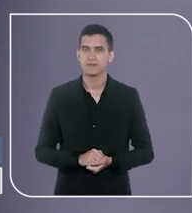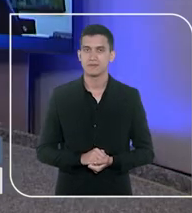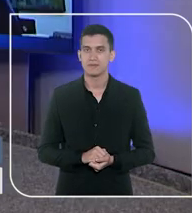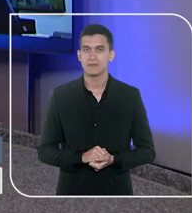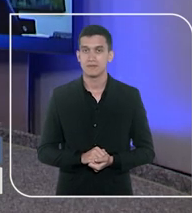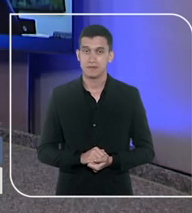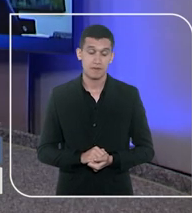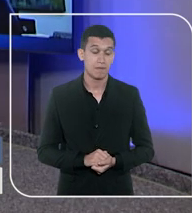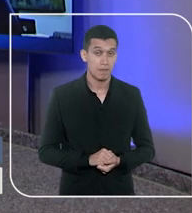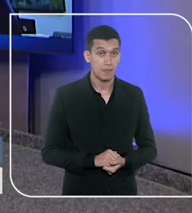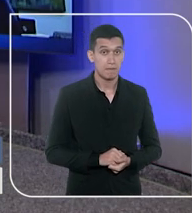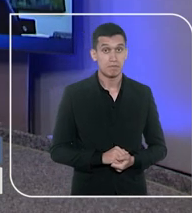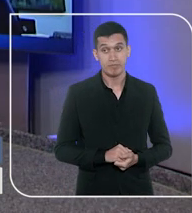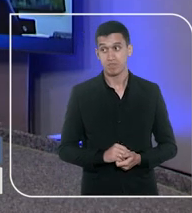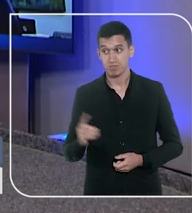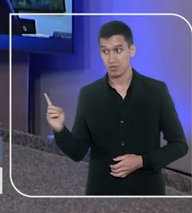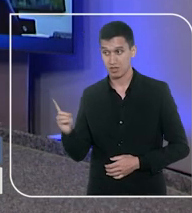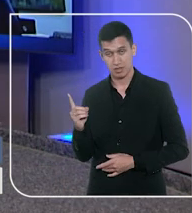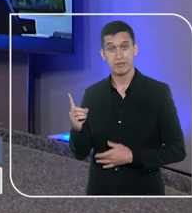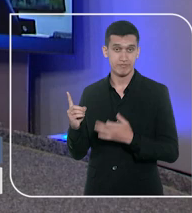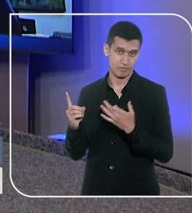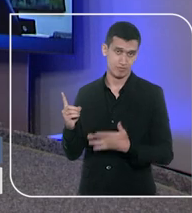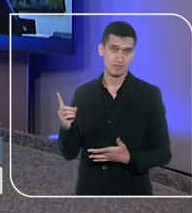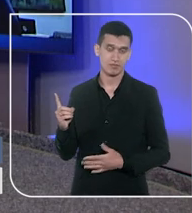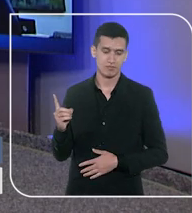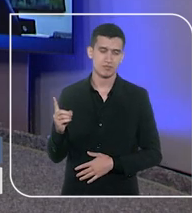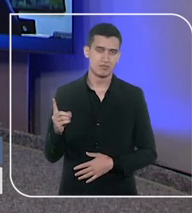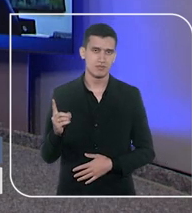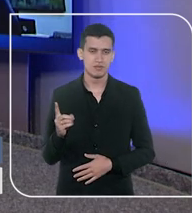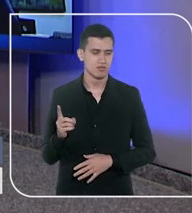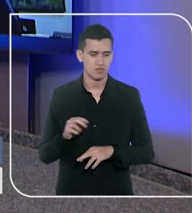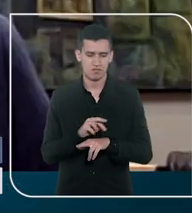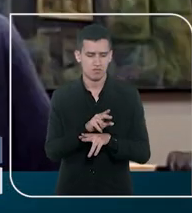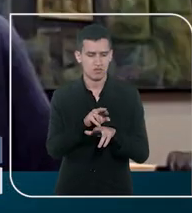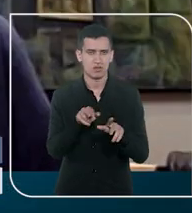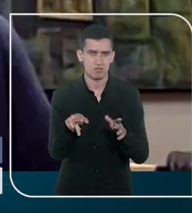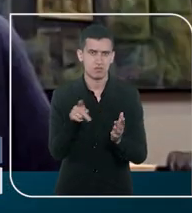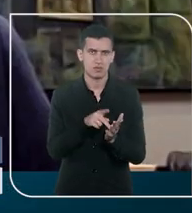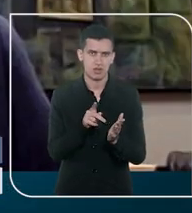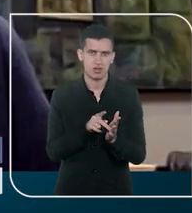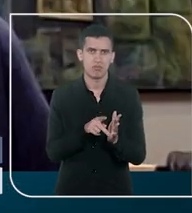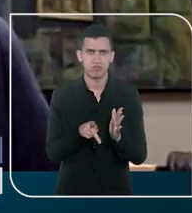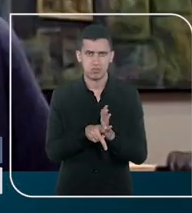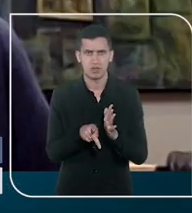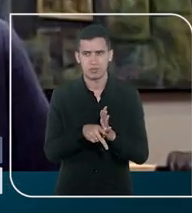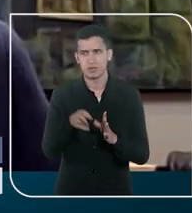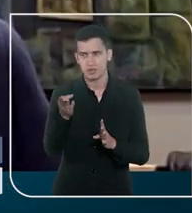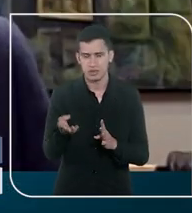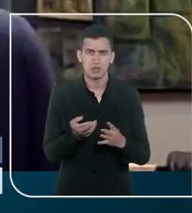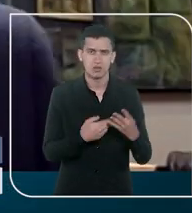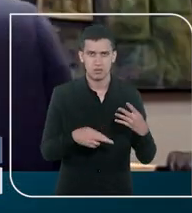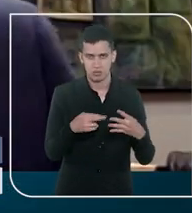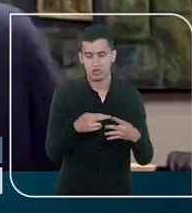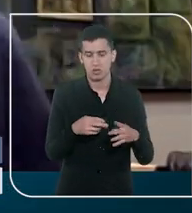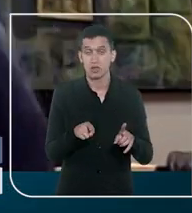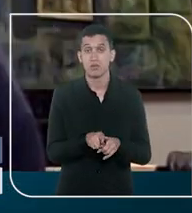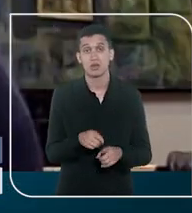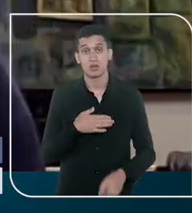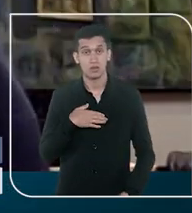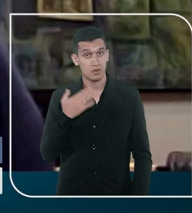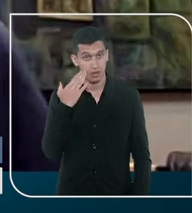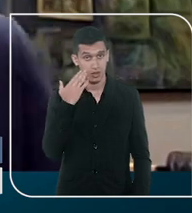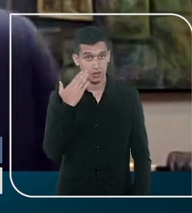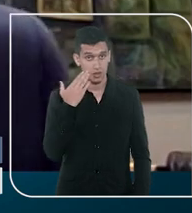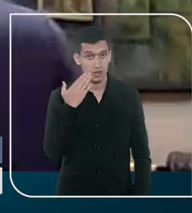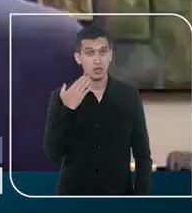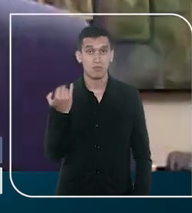O Maurício já expôs de forma brilhante aí os principais pontos aí que circundam o recurso, né? E, a meu ver, seria